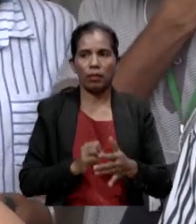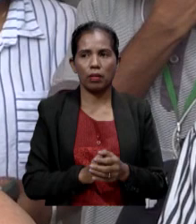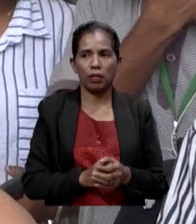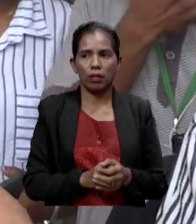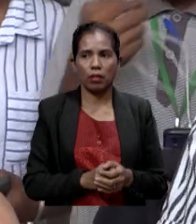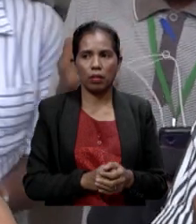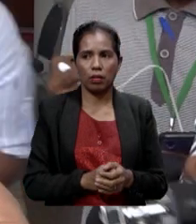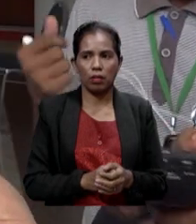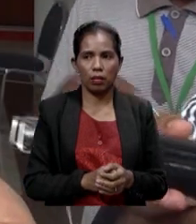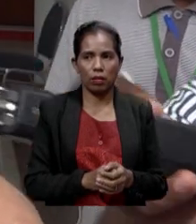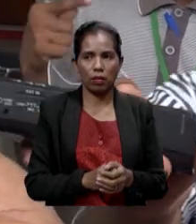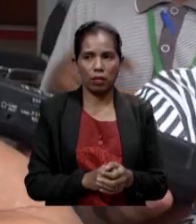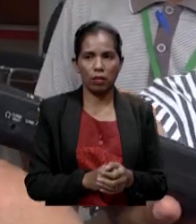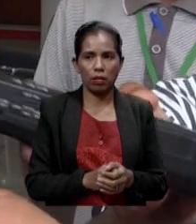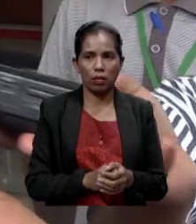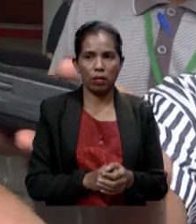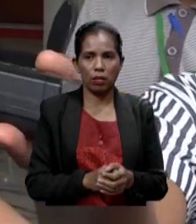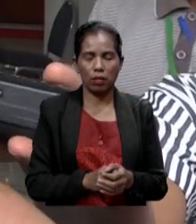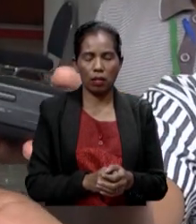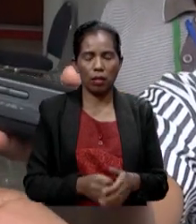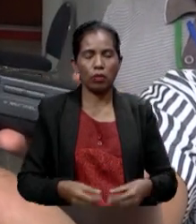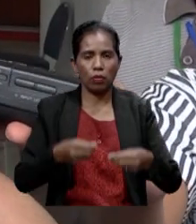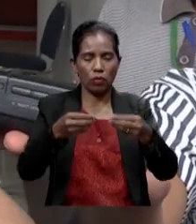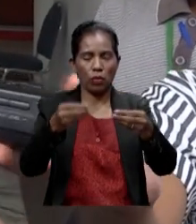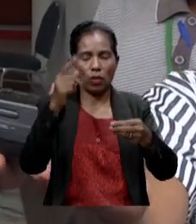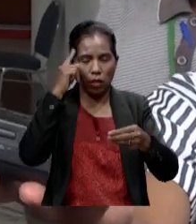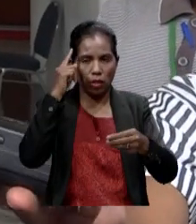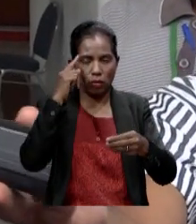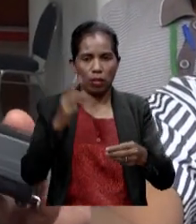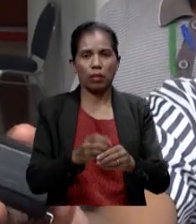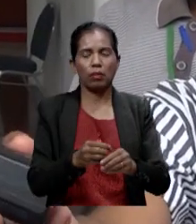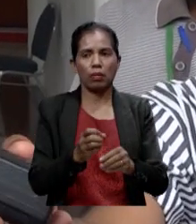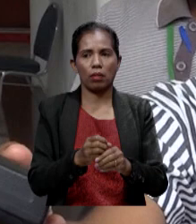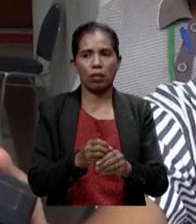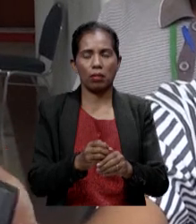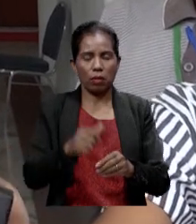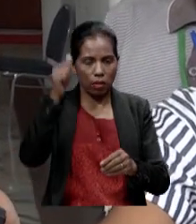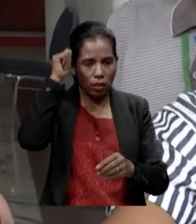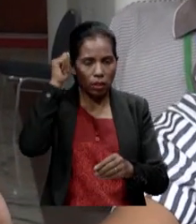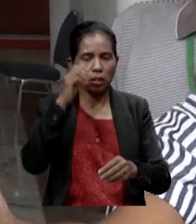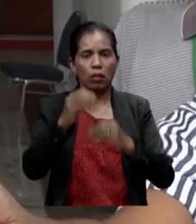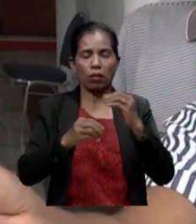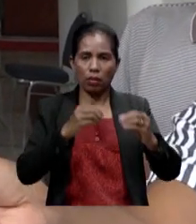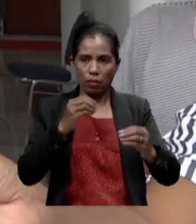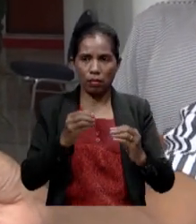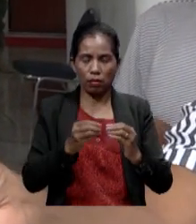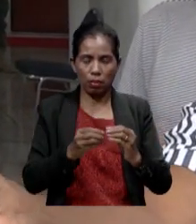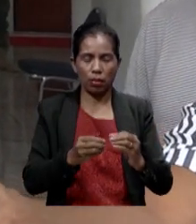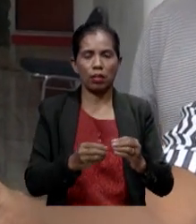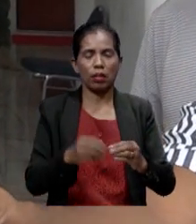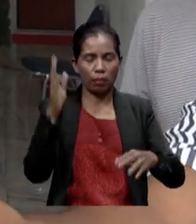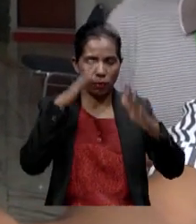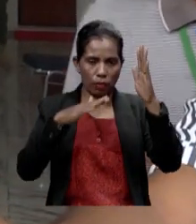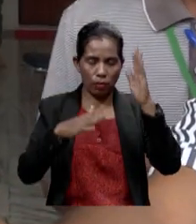tomar mais narração, forno em Roma, a la precisão Roma, análise Roma, quando a situação real